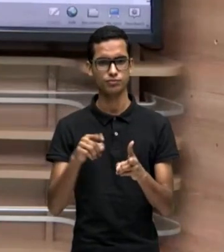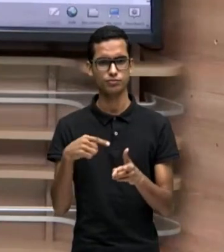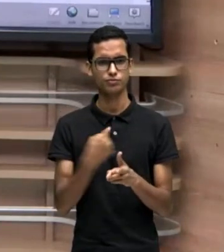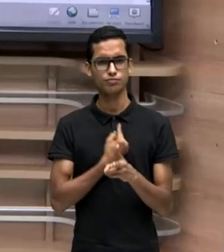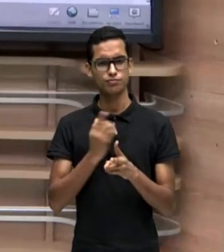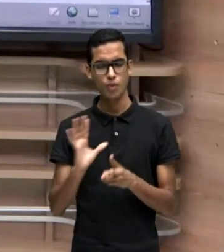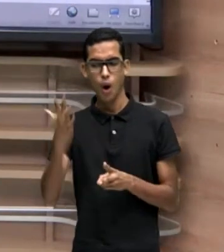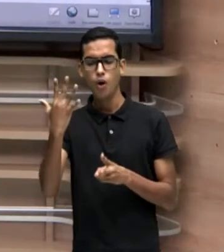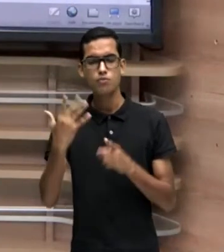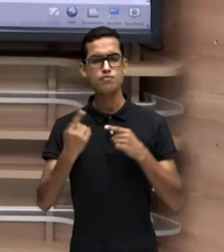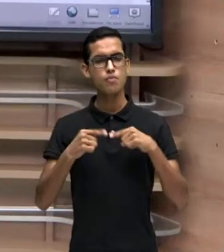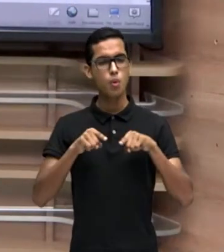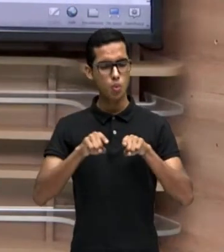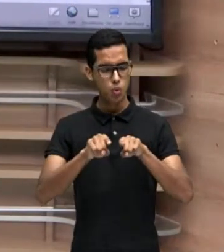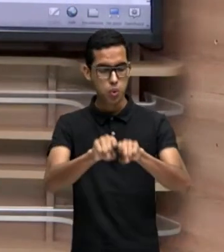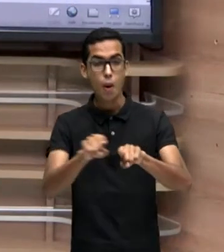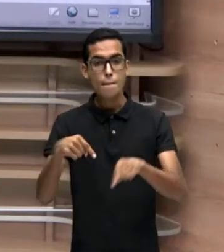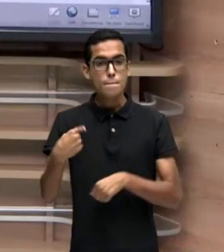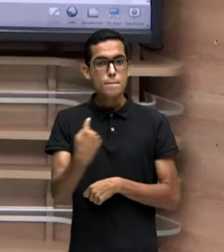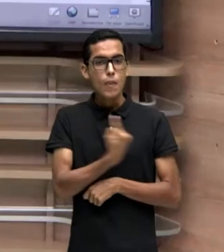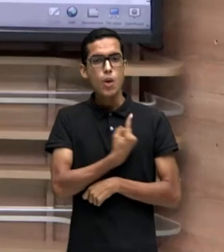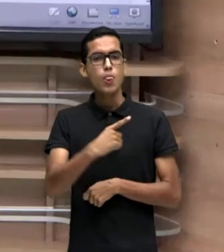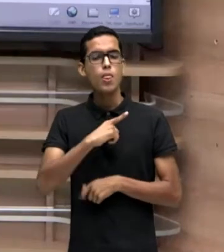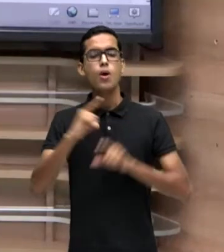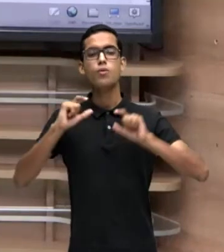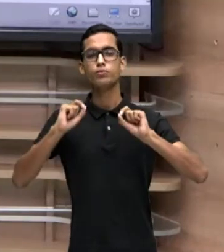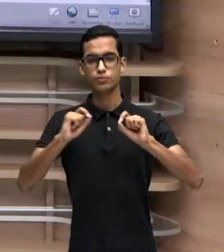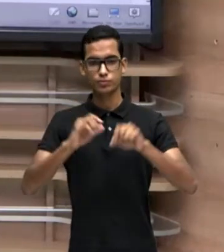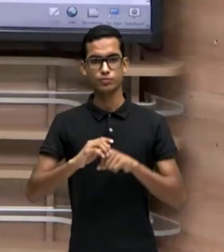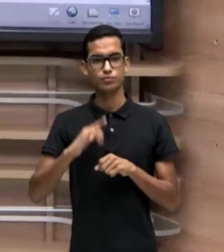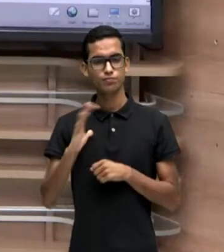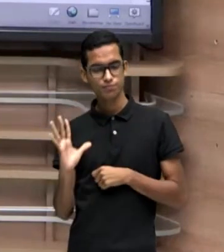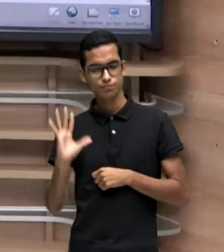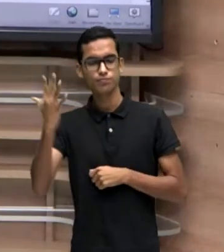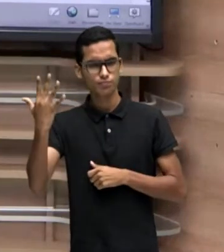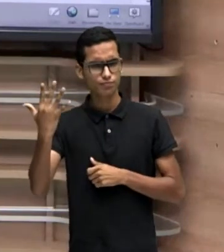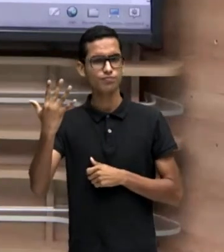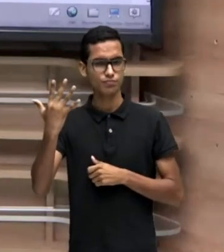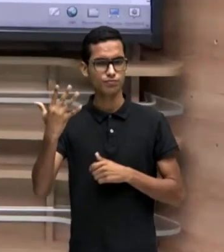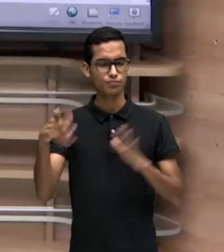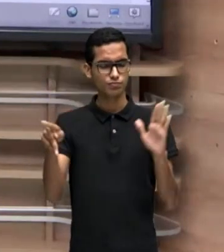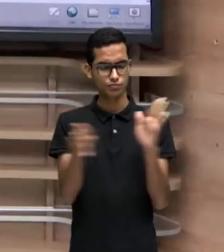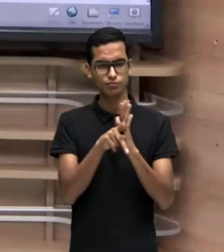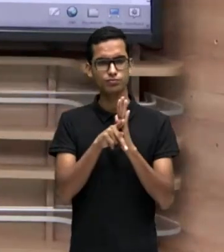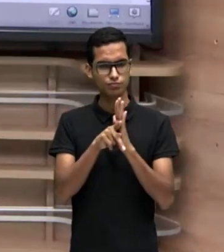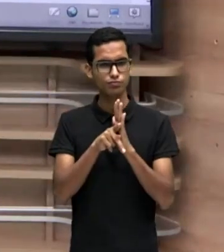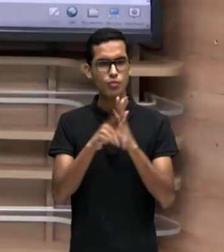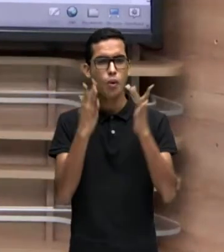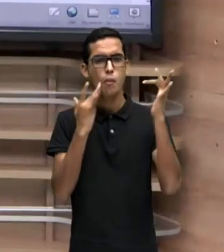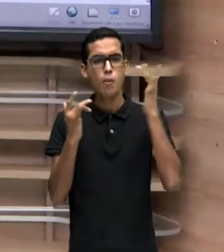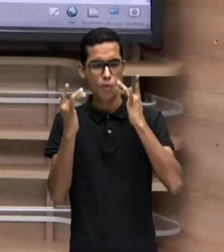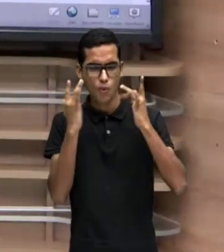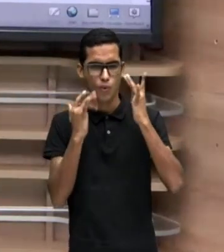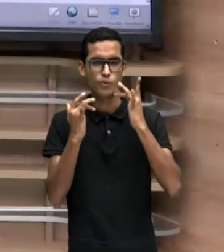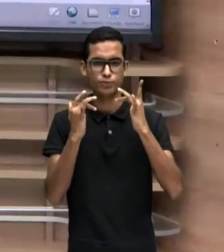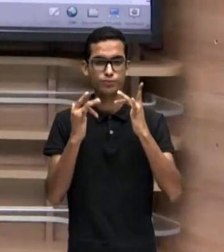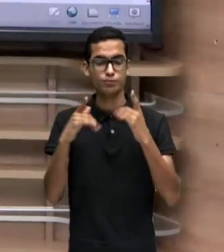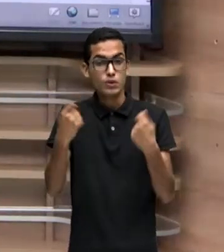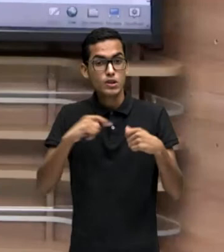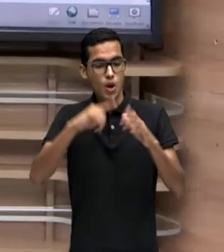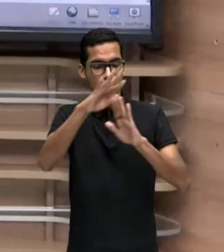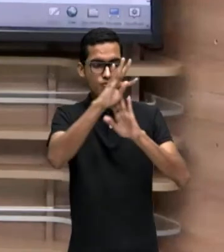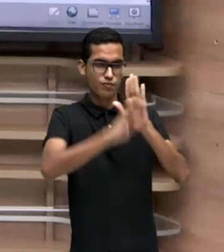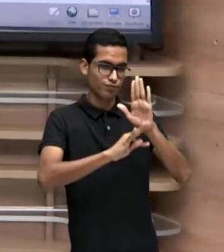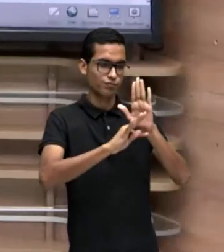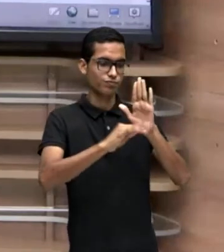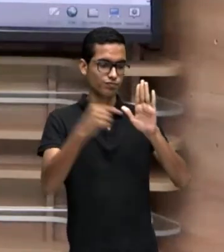ali ao mesmo tempo para a gente ter, né, essa ação do teatro, a tríade teatral. Eu preciso ter um texto que o ator